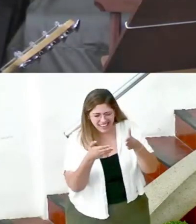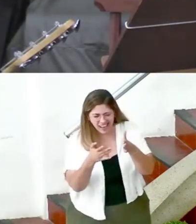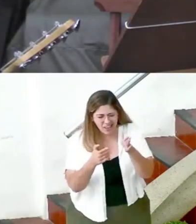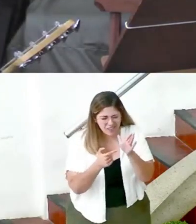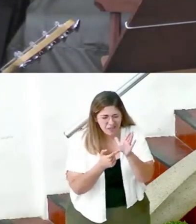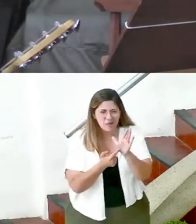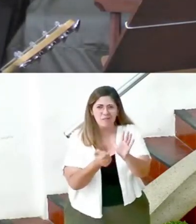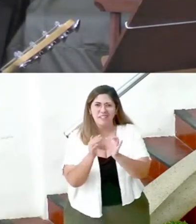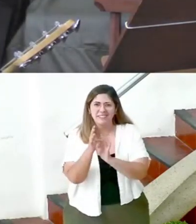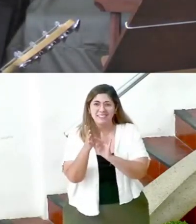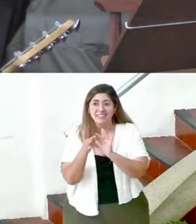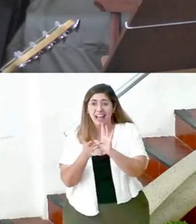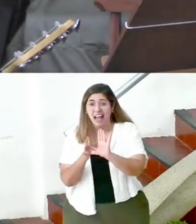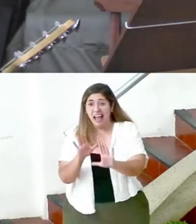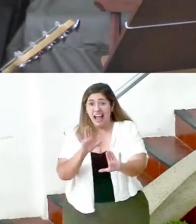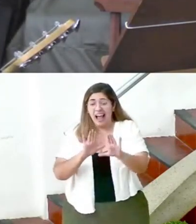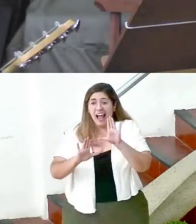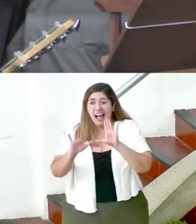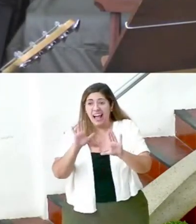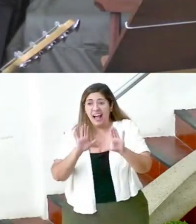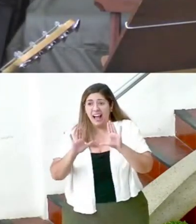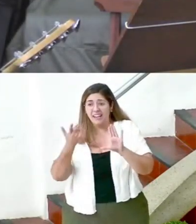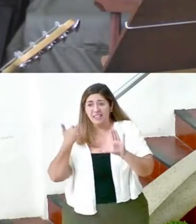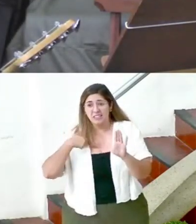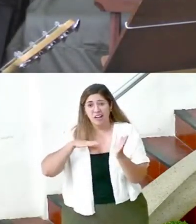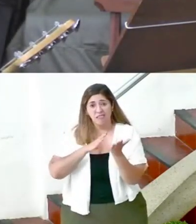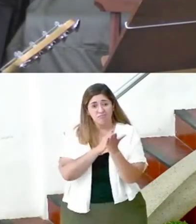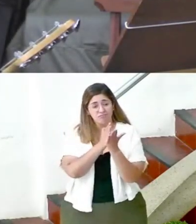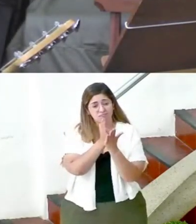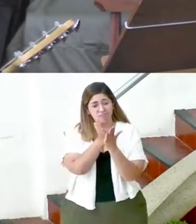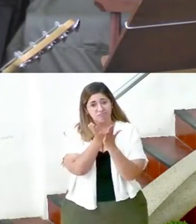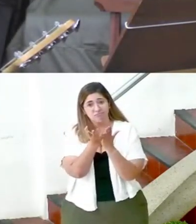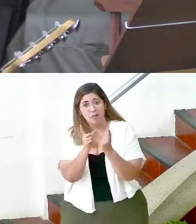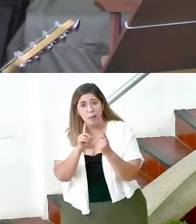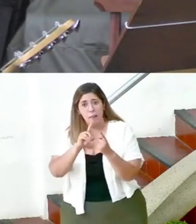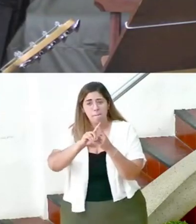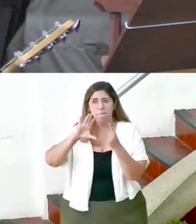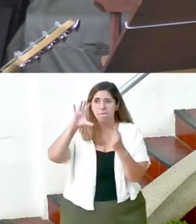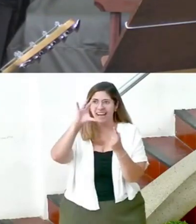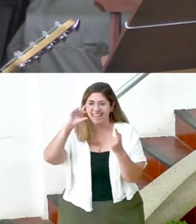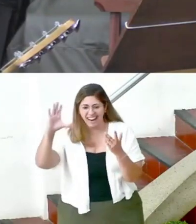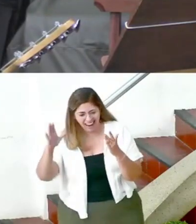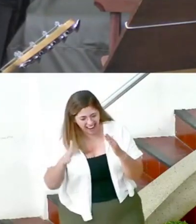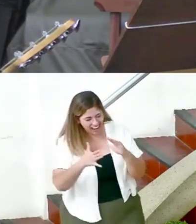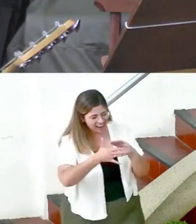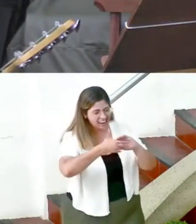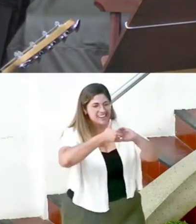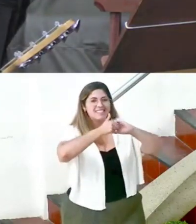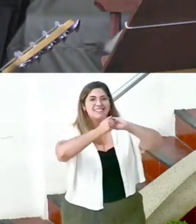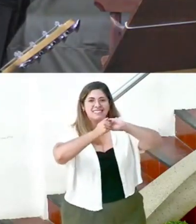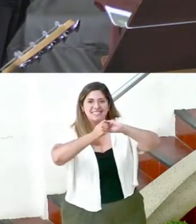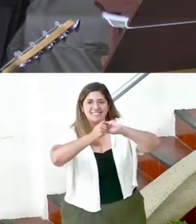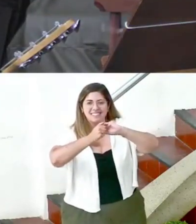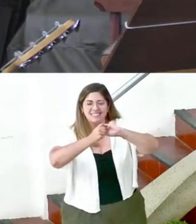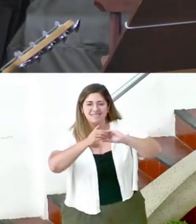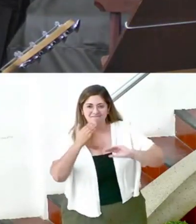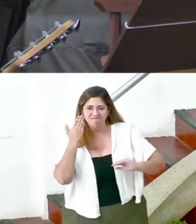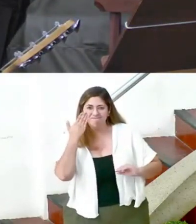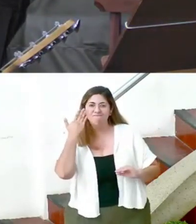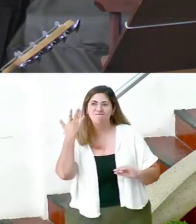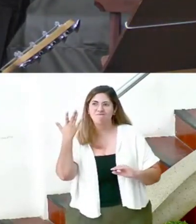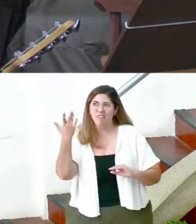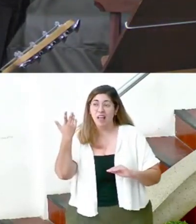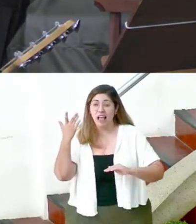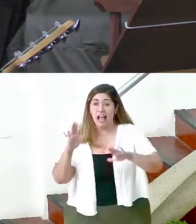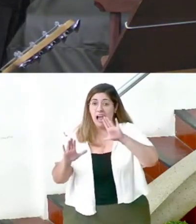porque quando estamos desviando, alguém nos pega pela mão e diz, segura aqui, não caia aqui. Mas nos dias atuais, quando alguém nos corrige, a